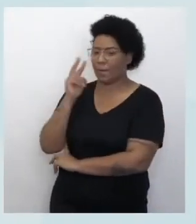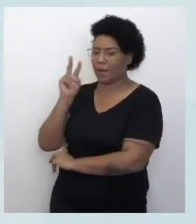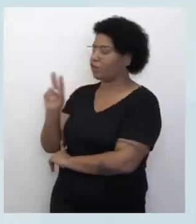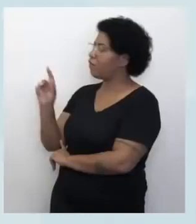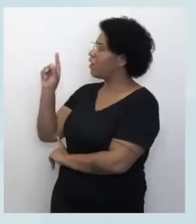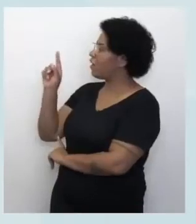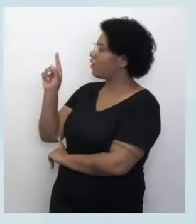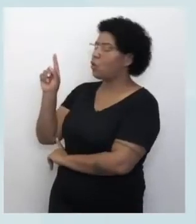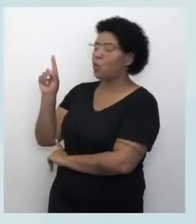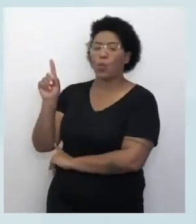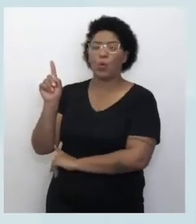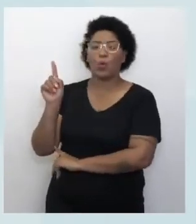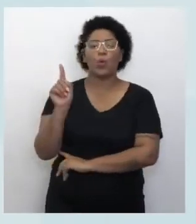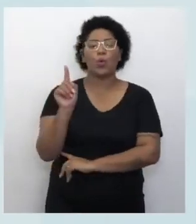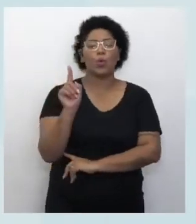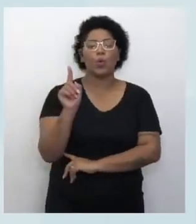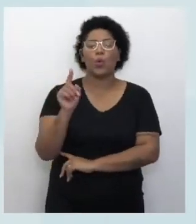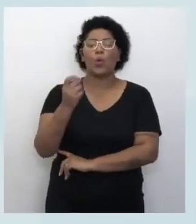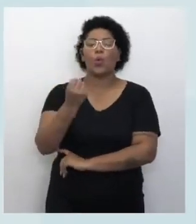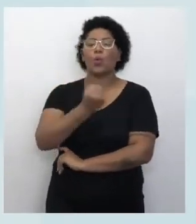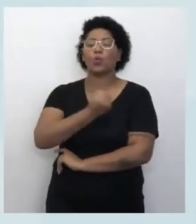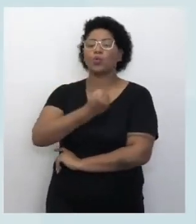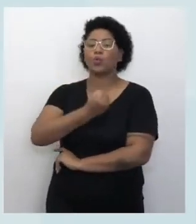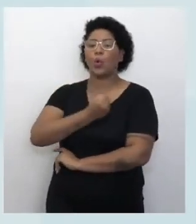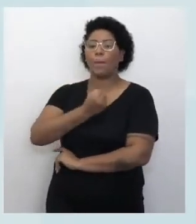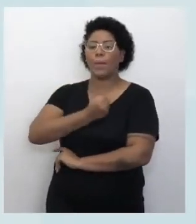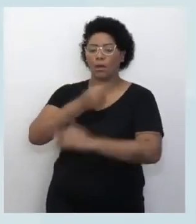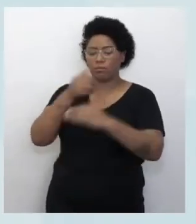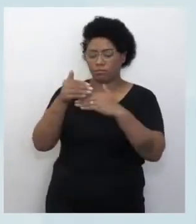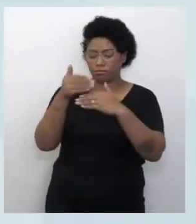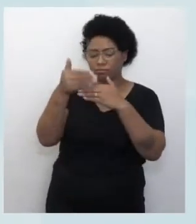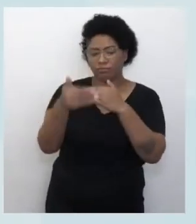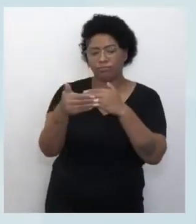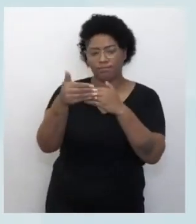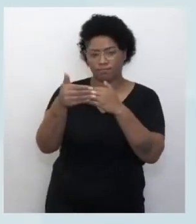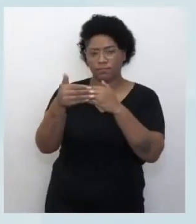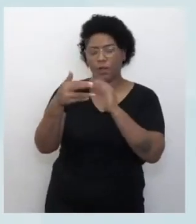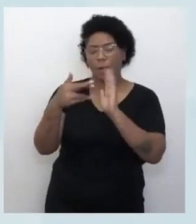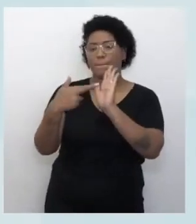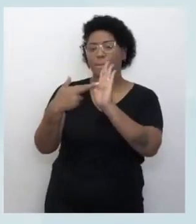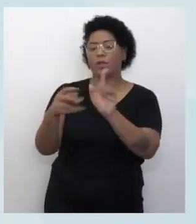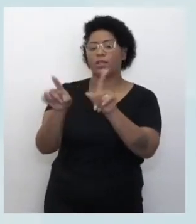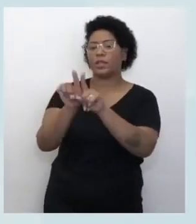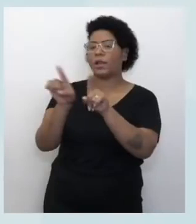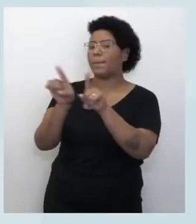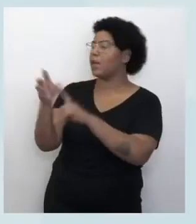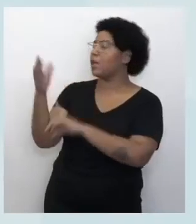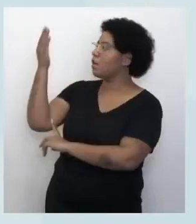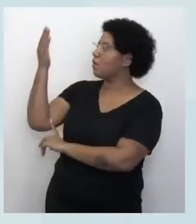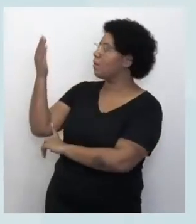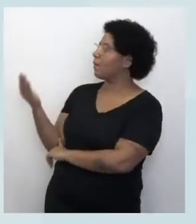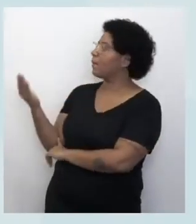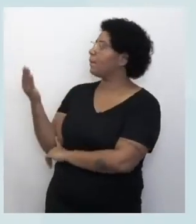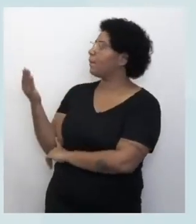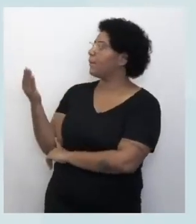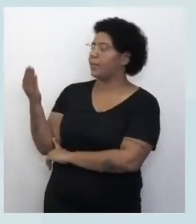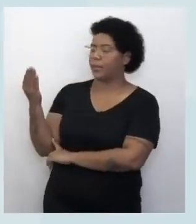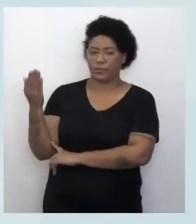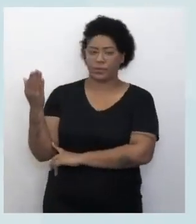número à frente do gás de hidrogênio, que ele mostra aqui, ó, coeficiente